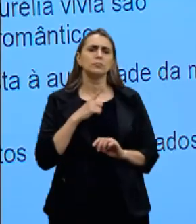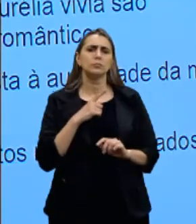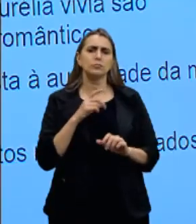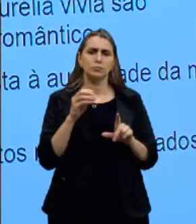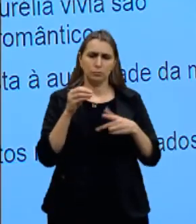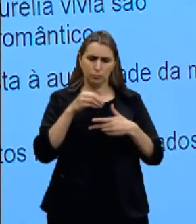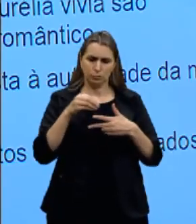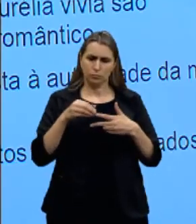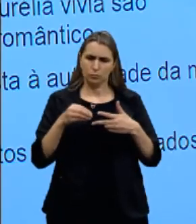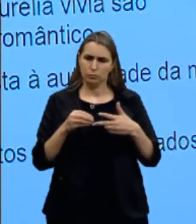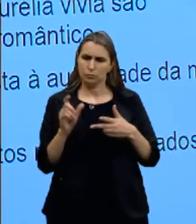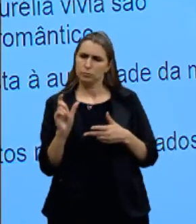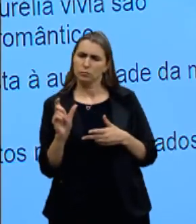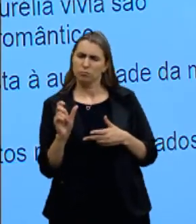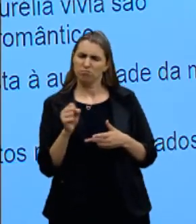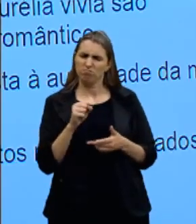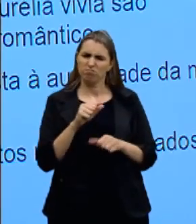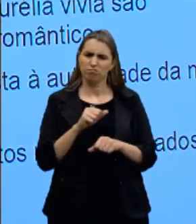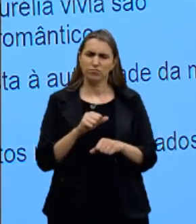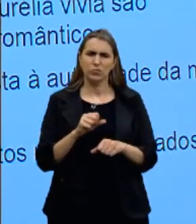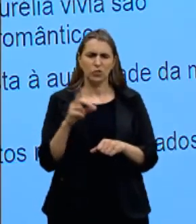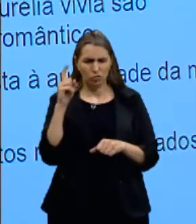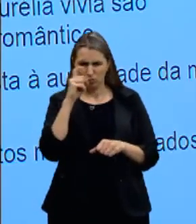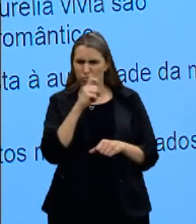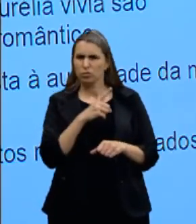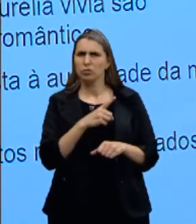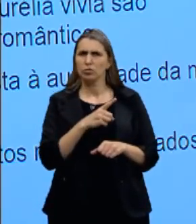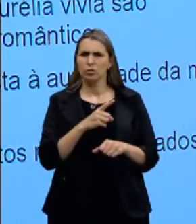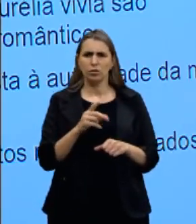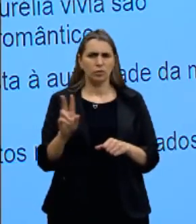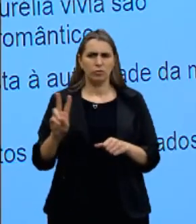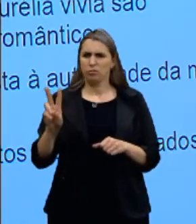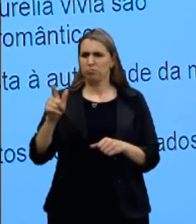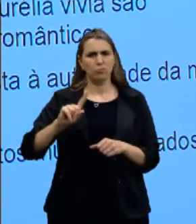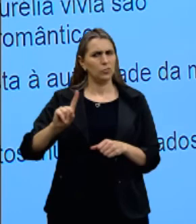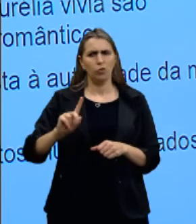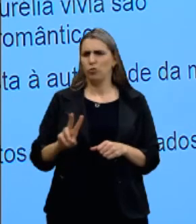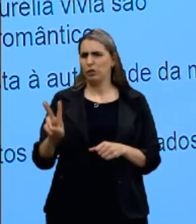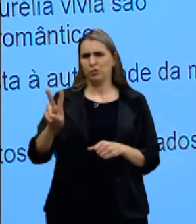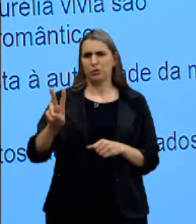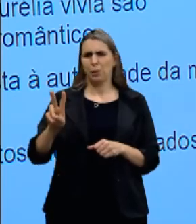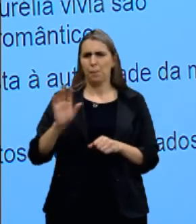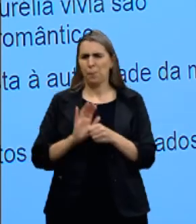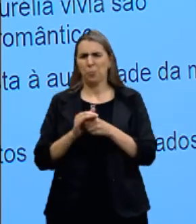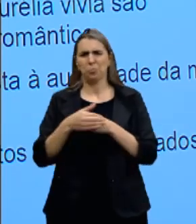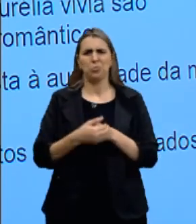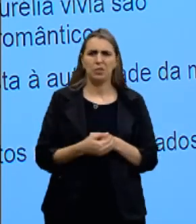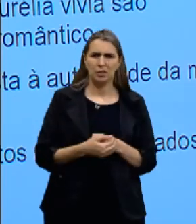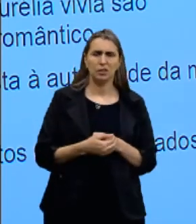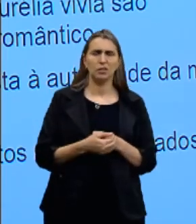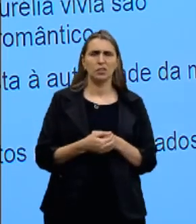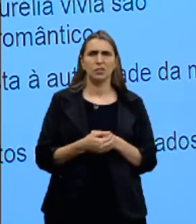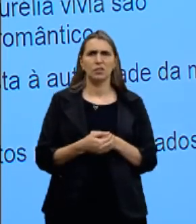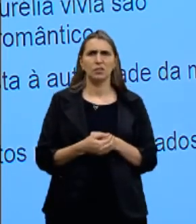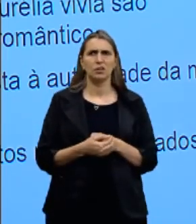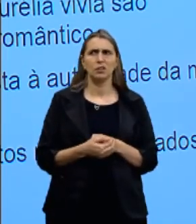questão do Enem que é uma palavra muito dura no sentido de desvaloriza máscara